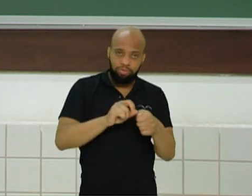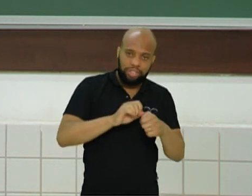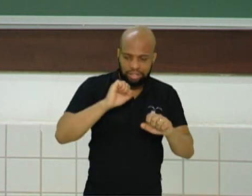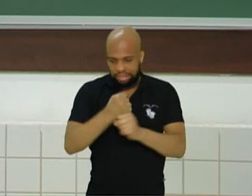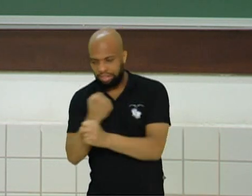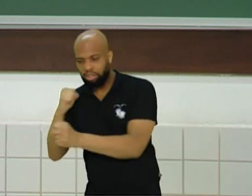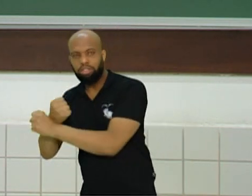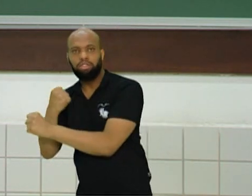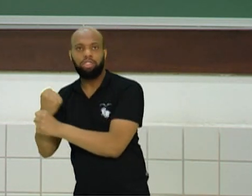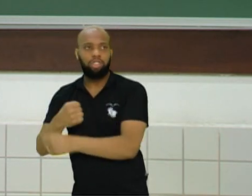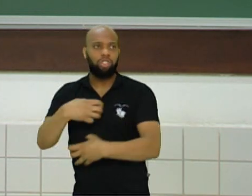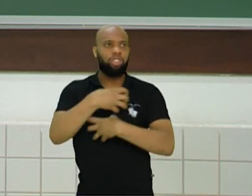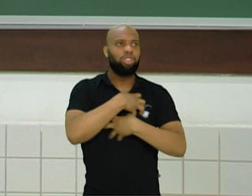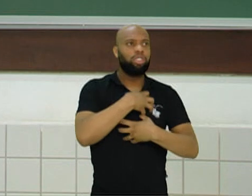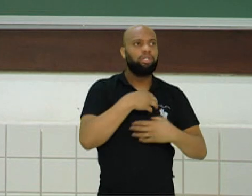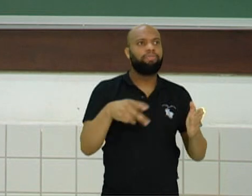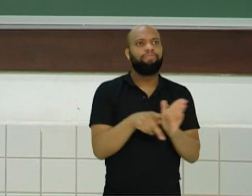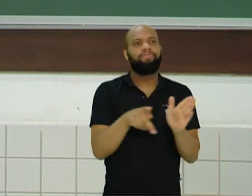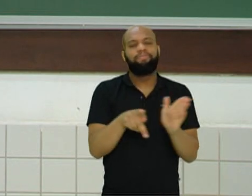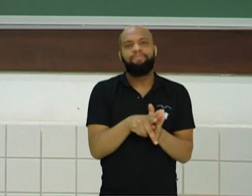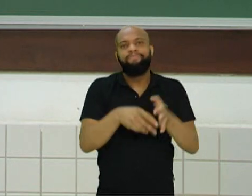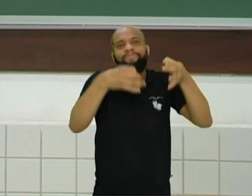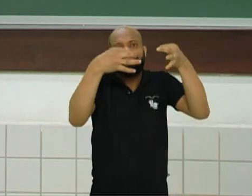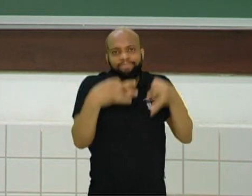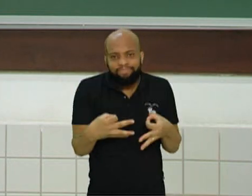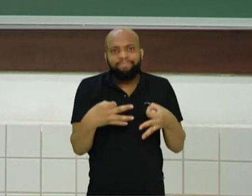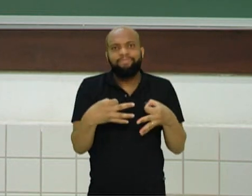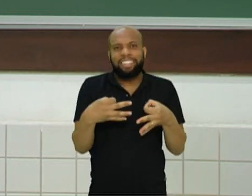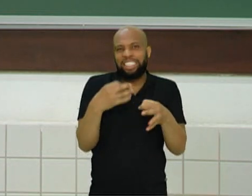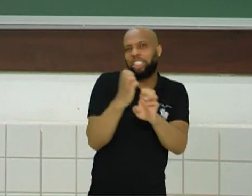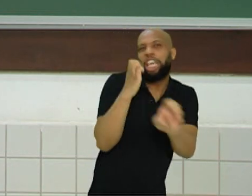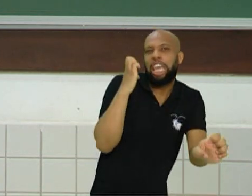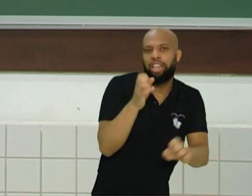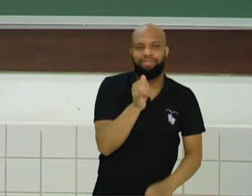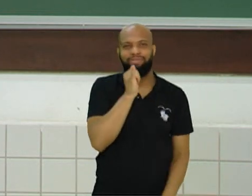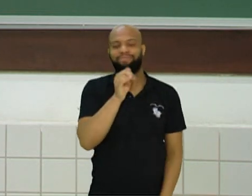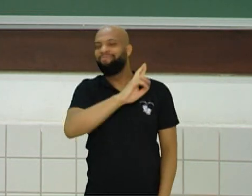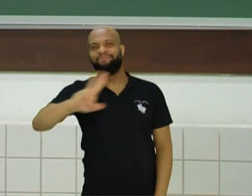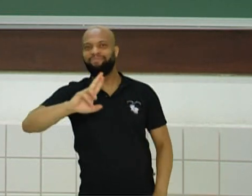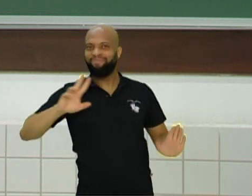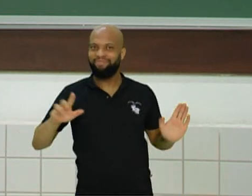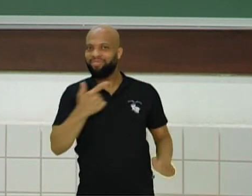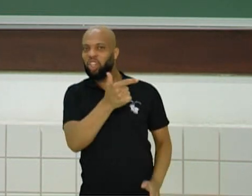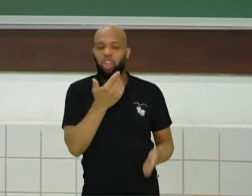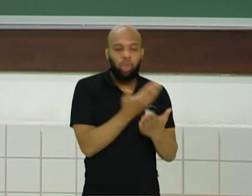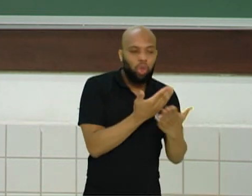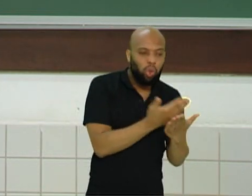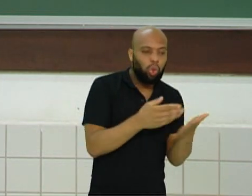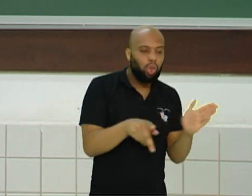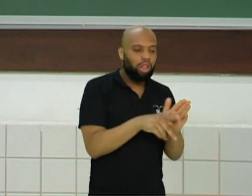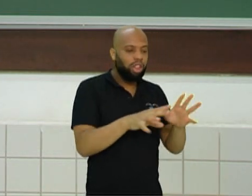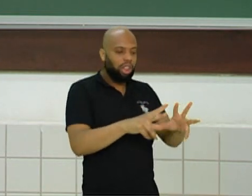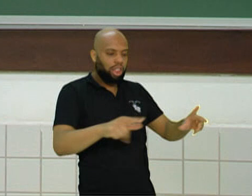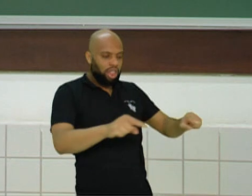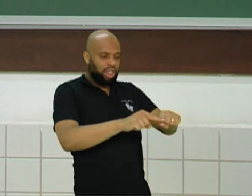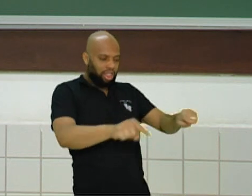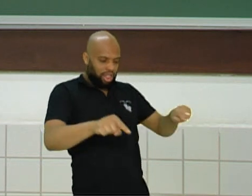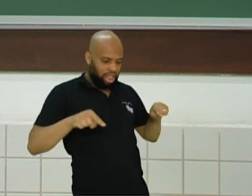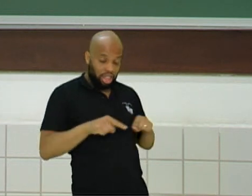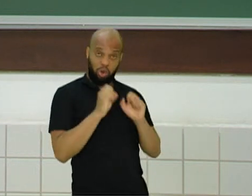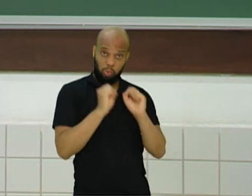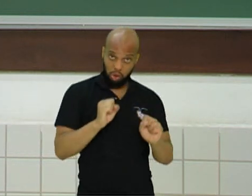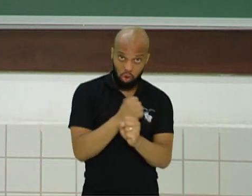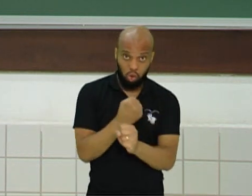feita ali, ela não é feita por um especialista, né? Não tem um estudo do terreno, se pode ou não